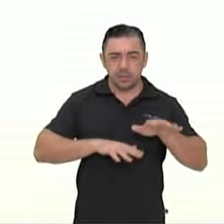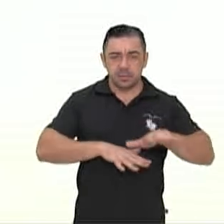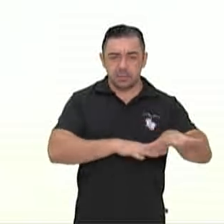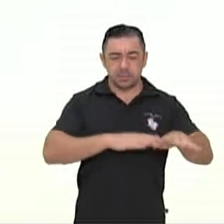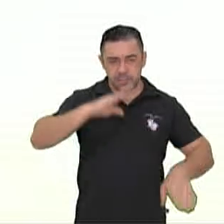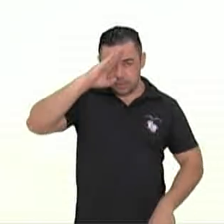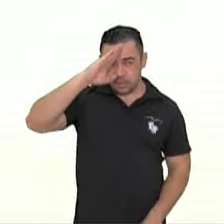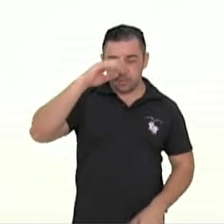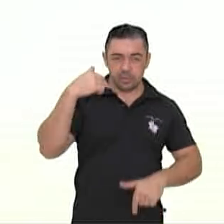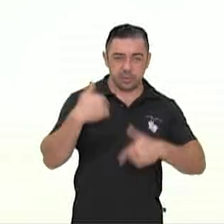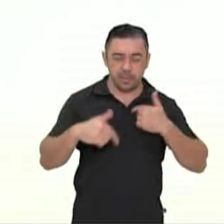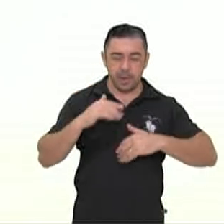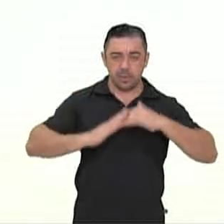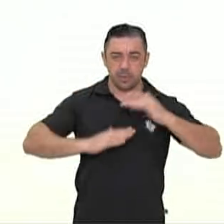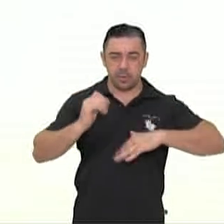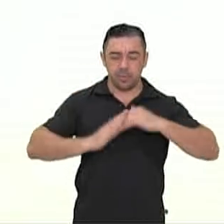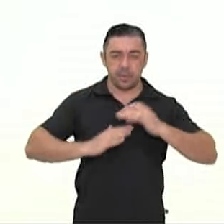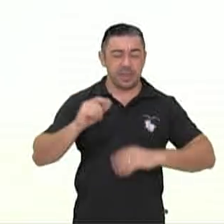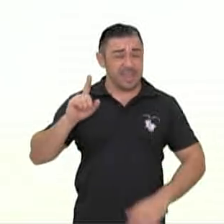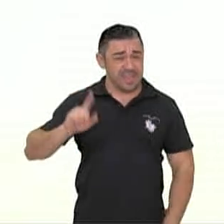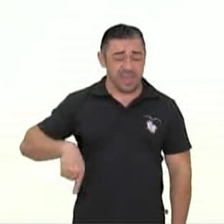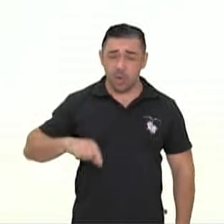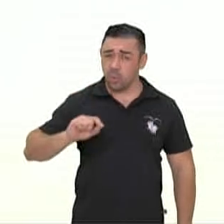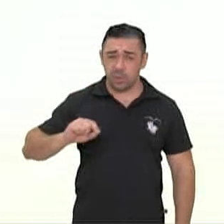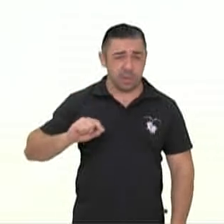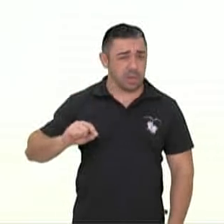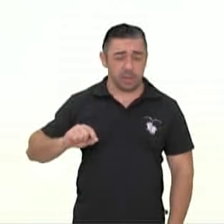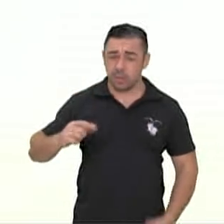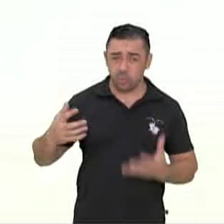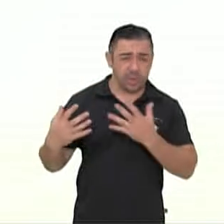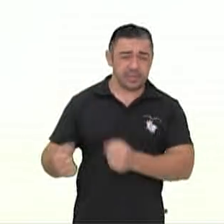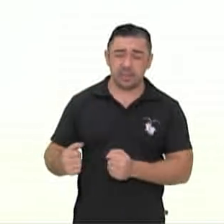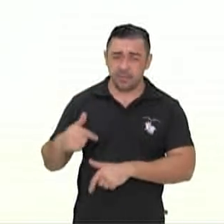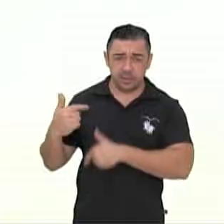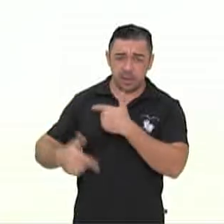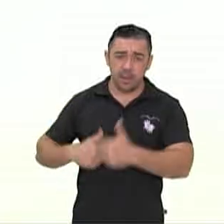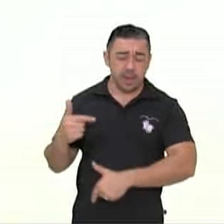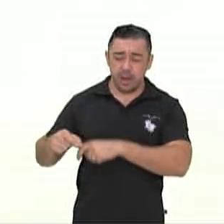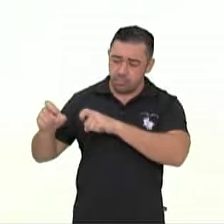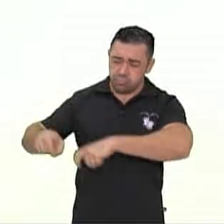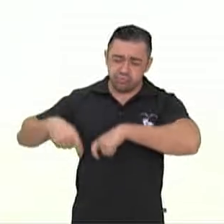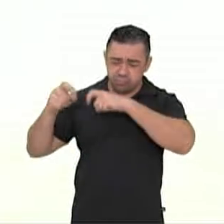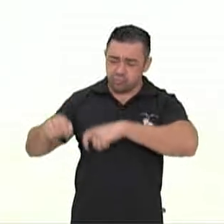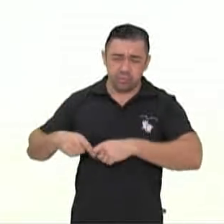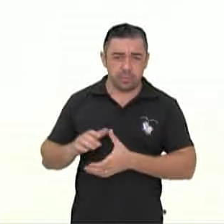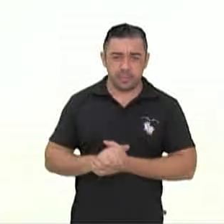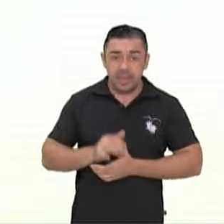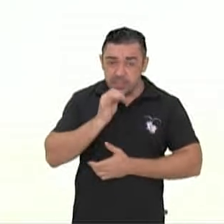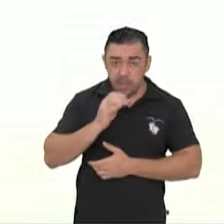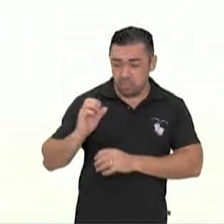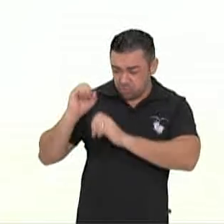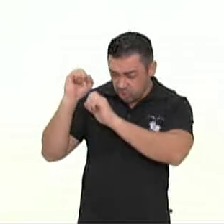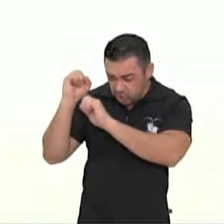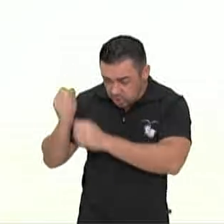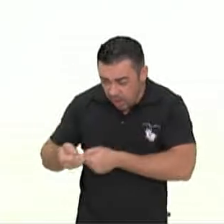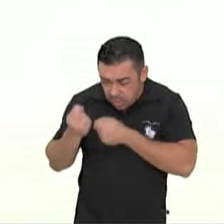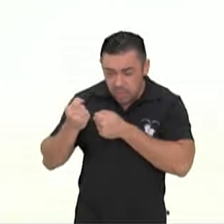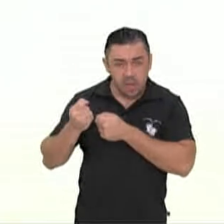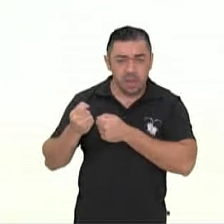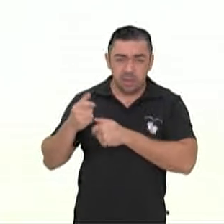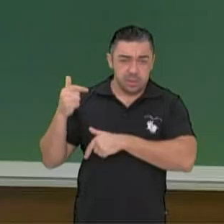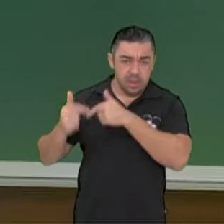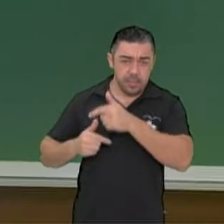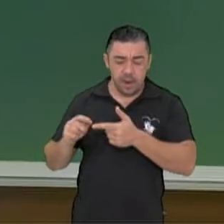trabalho manual era visto por eles como uma coisa extremamente aviltante. O que é isso? Vergonhosa. Pegar numa enxada, pegar